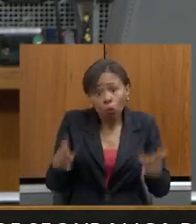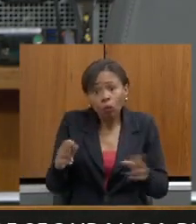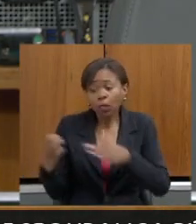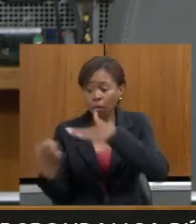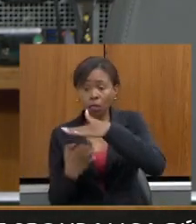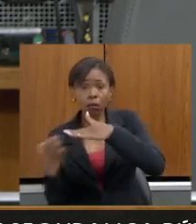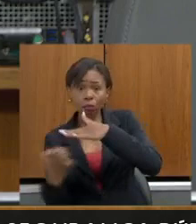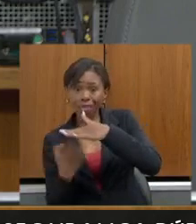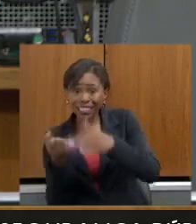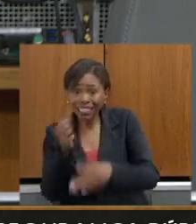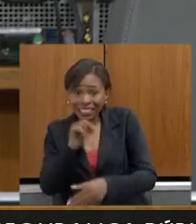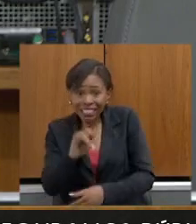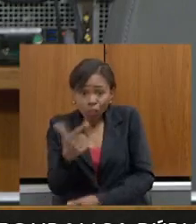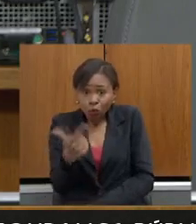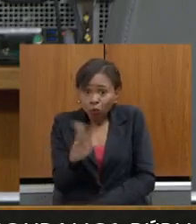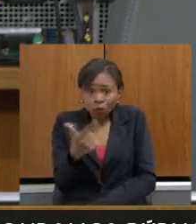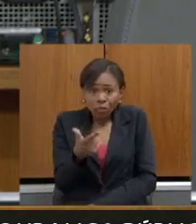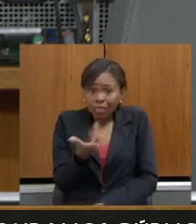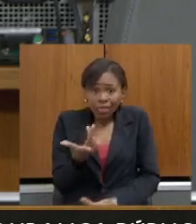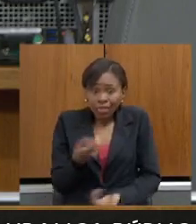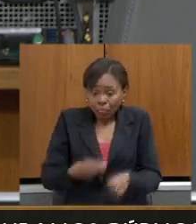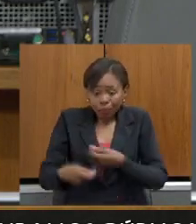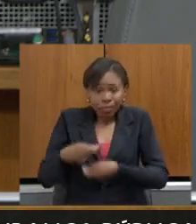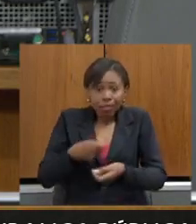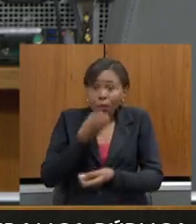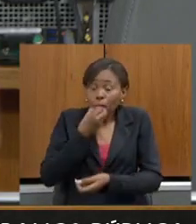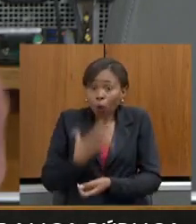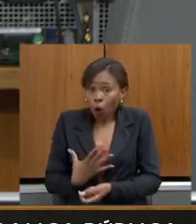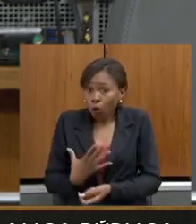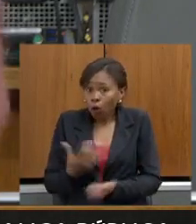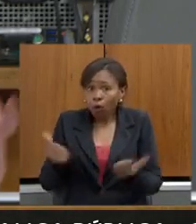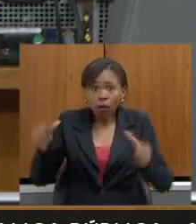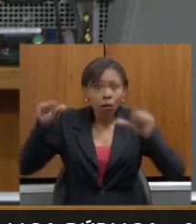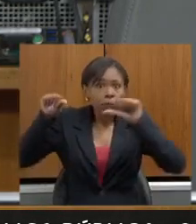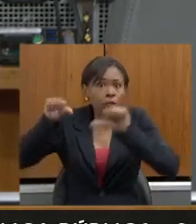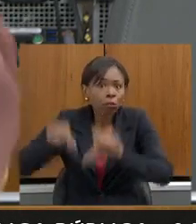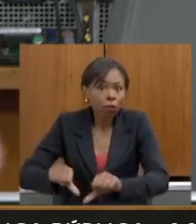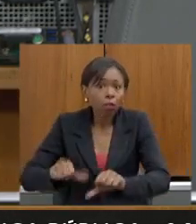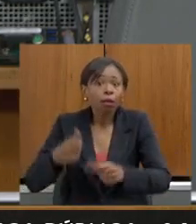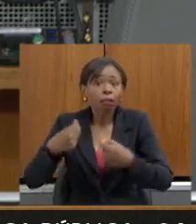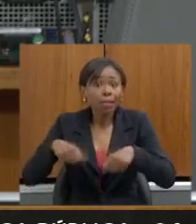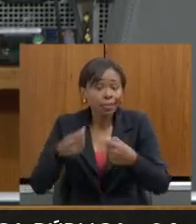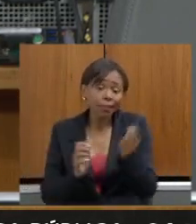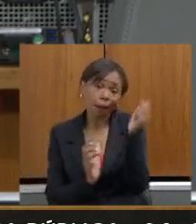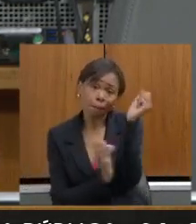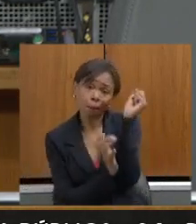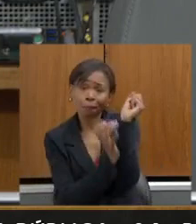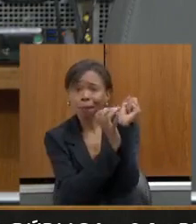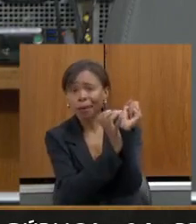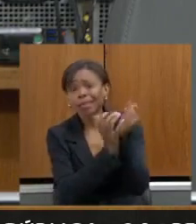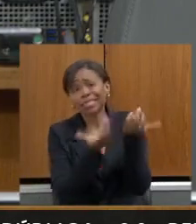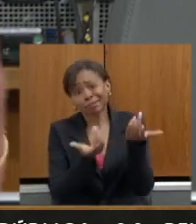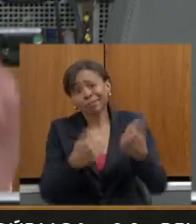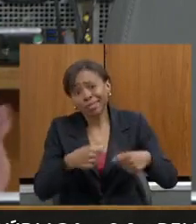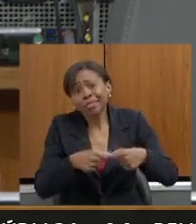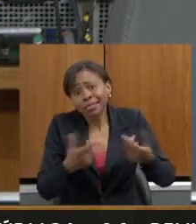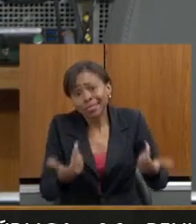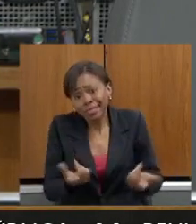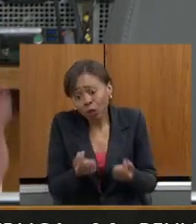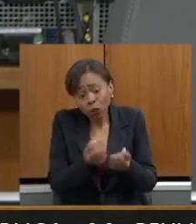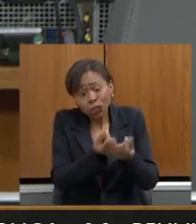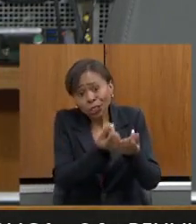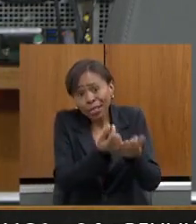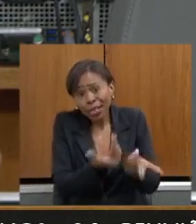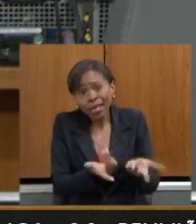ela vai para o buraco se não tiver uma boa administração certo administrar o burocrático um chato o delicado e